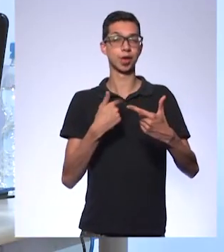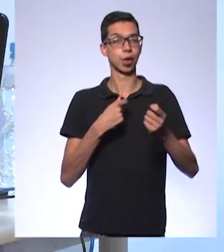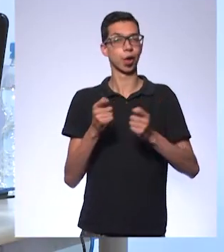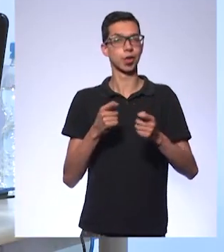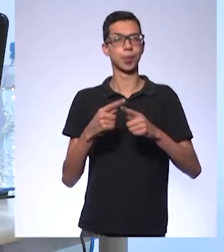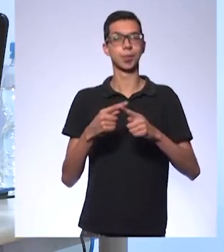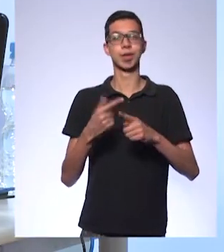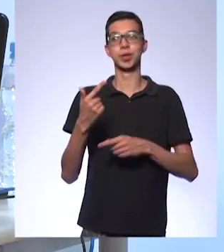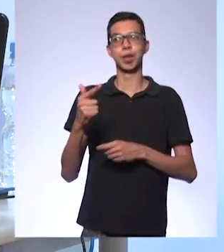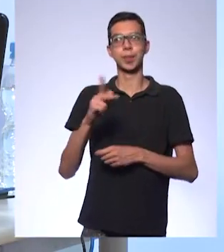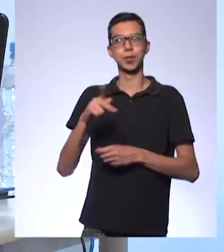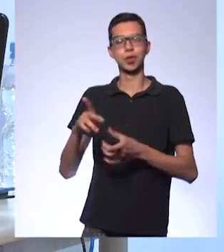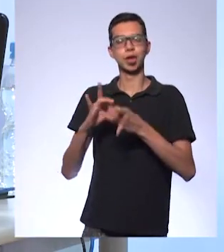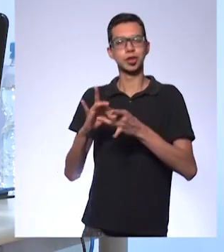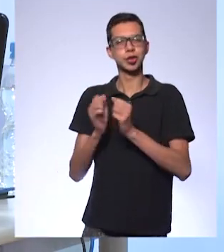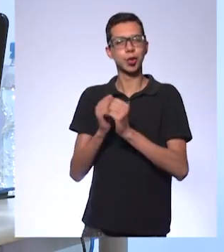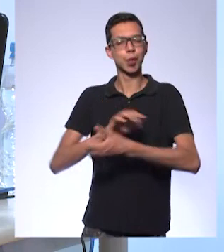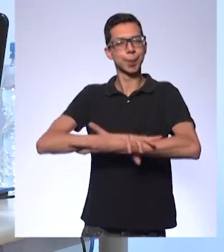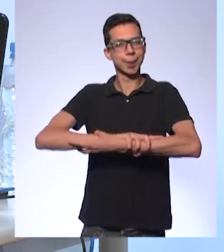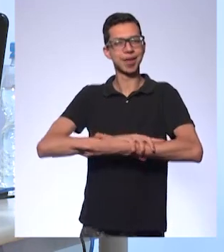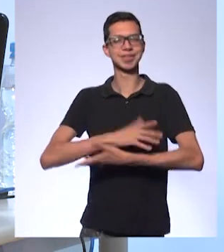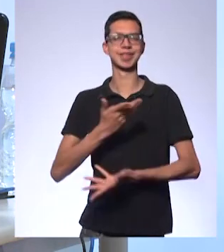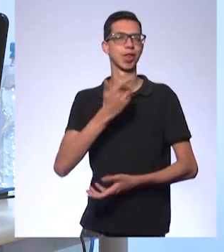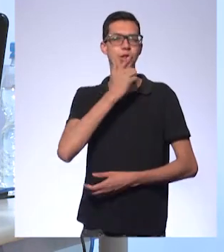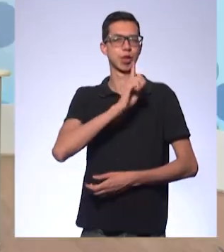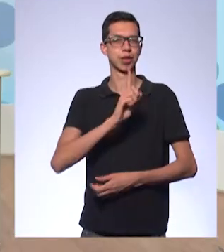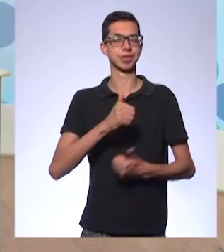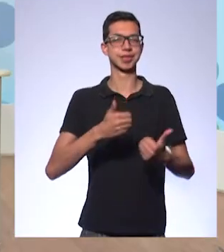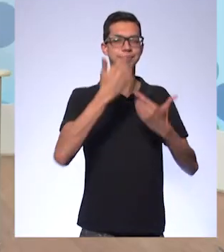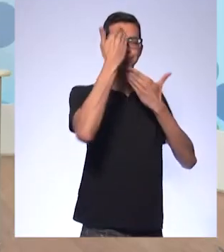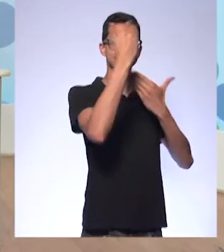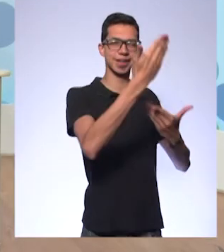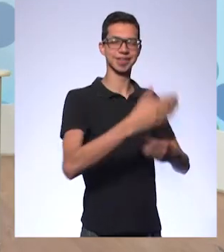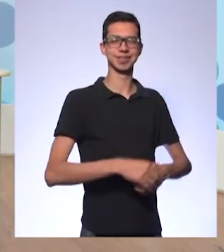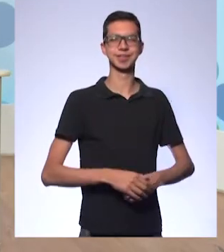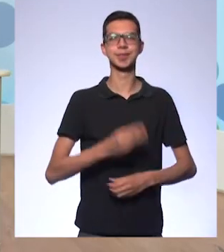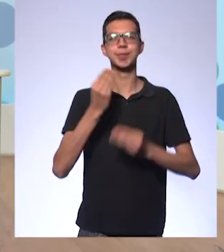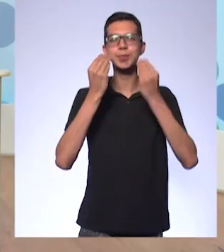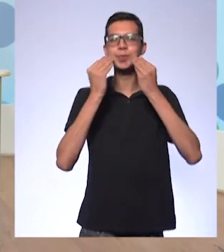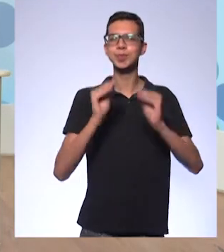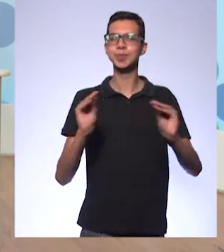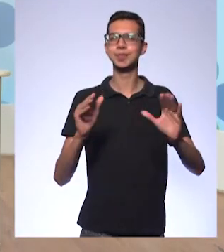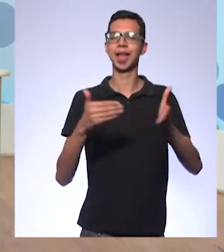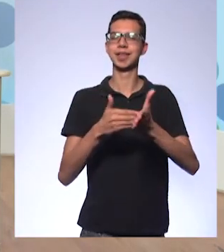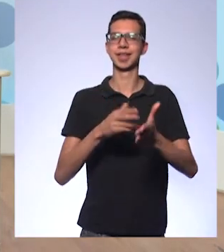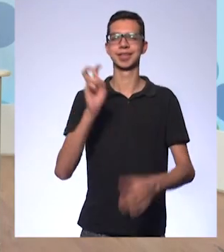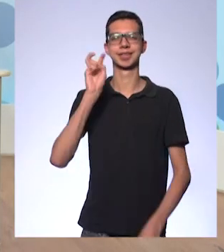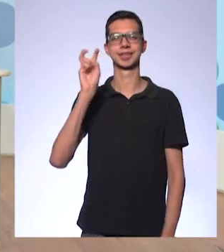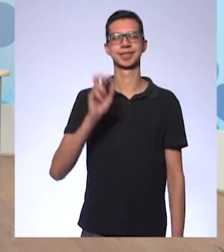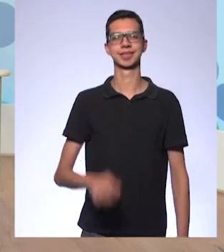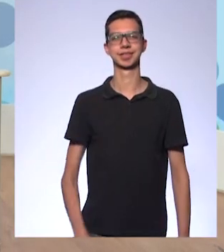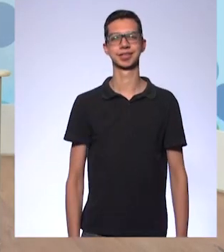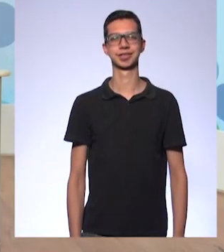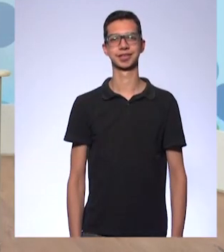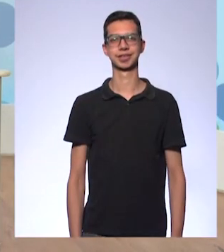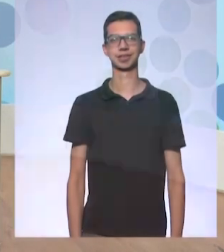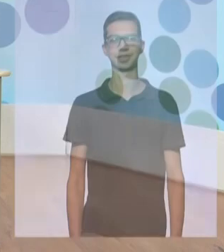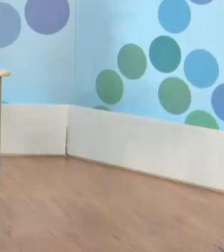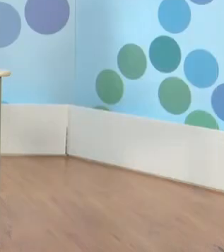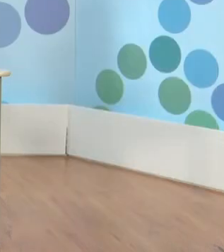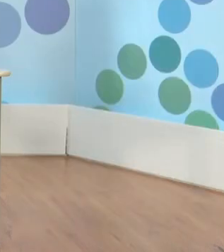conseguir. Muito obrigada, viu, parceira? Obrigada a vocês. Gente, um beijo. Até quinta-feira. Tchau.